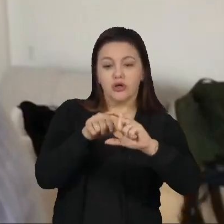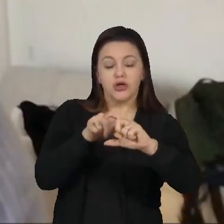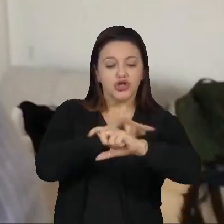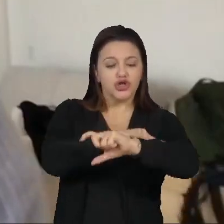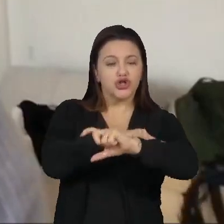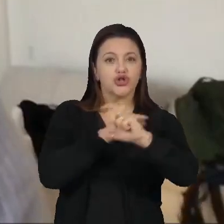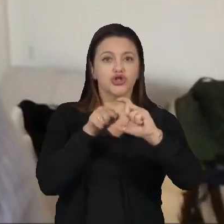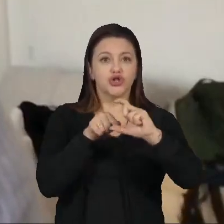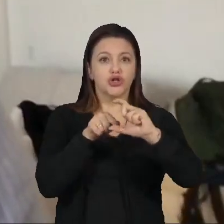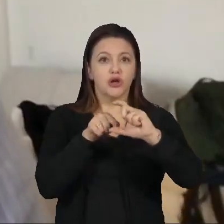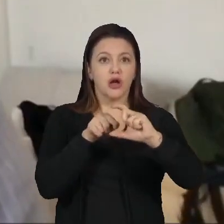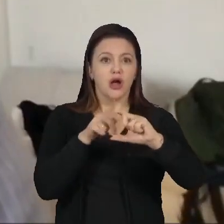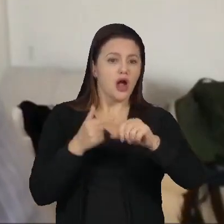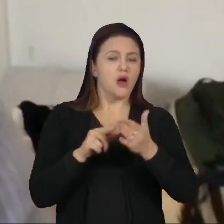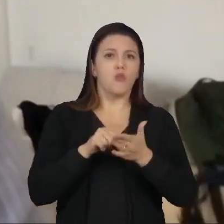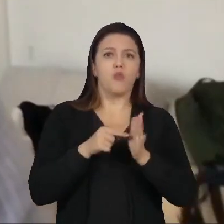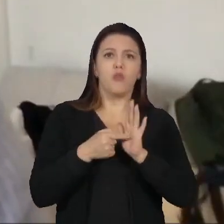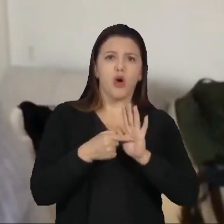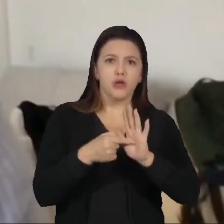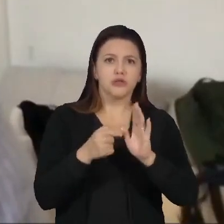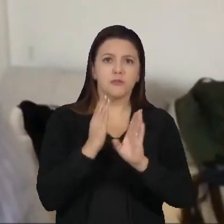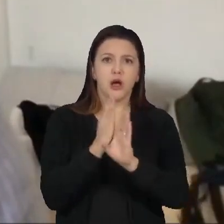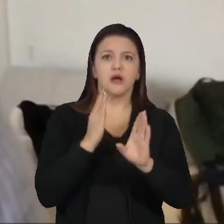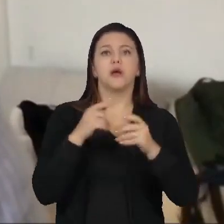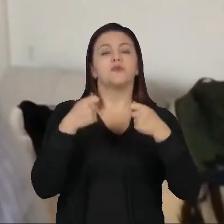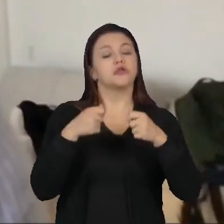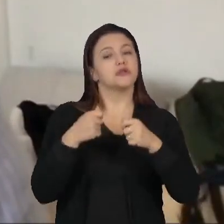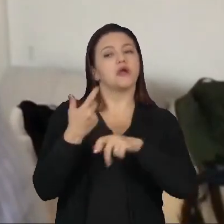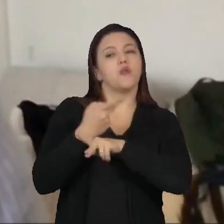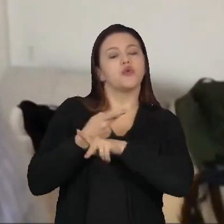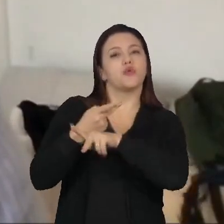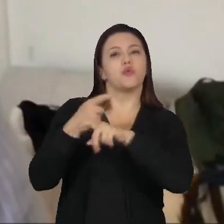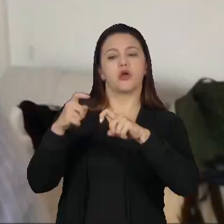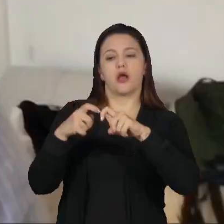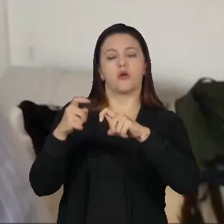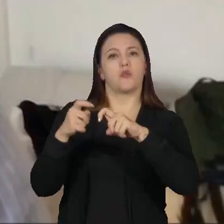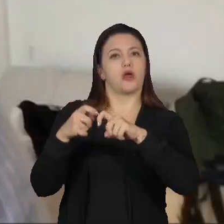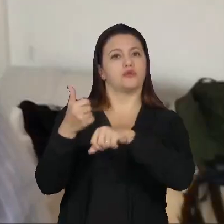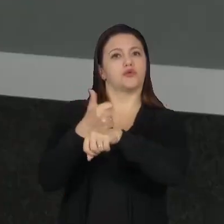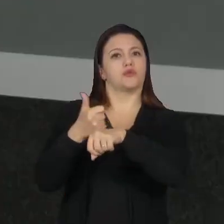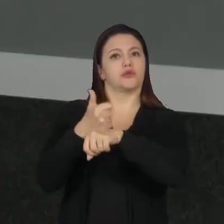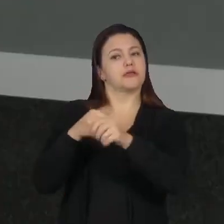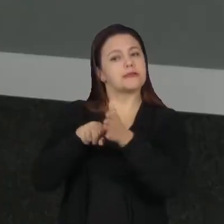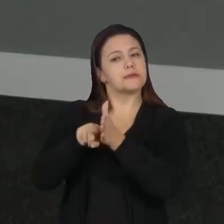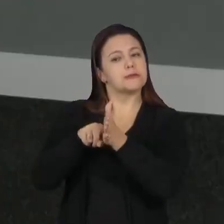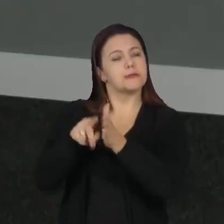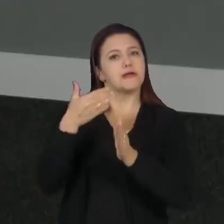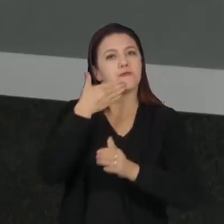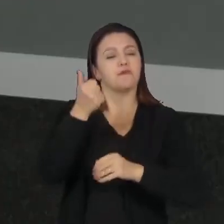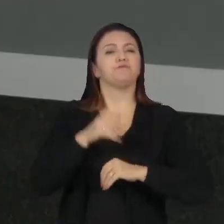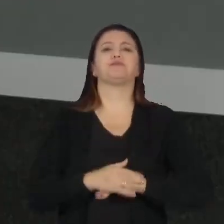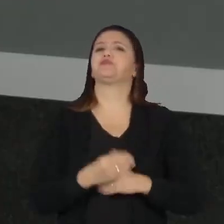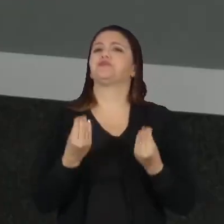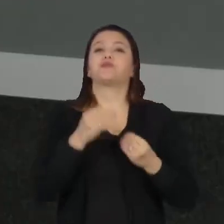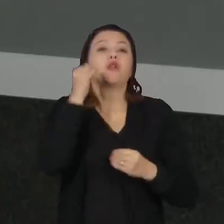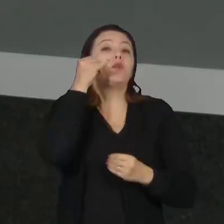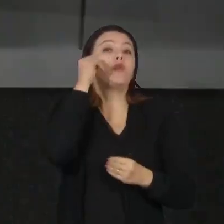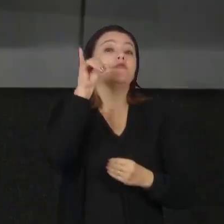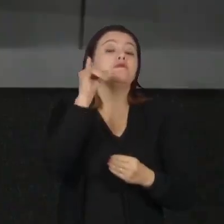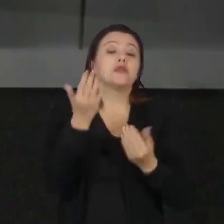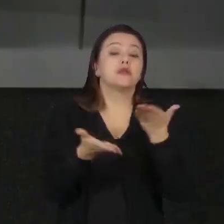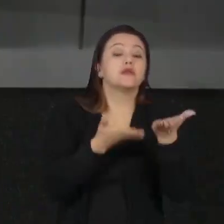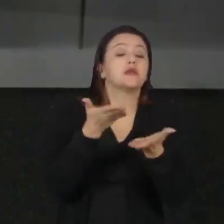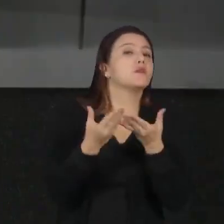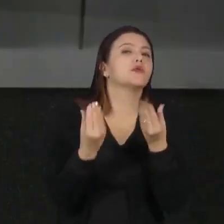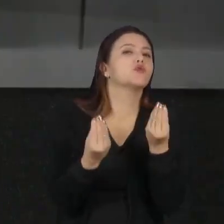no exame, ela trata várias vezes, ela precisa procurar um especialista para investigar melhor. Doutor, e prevenção e tratamento, como funciona?